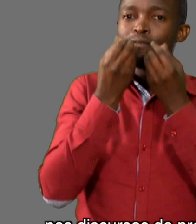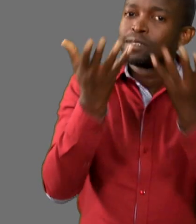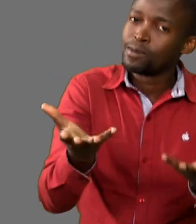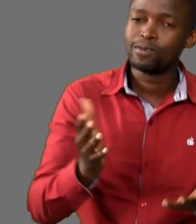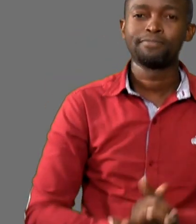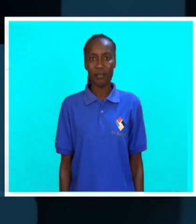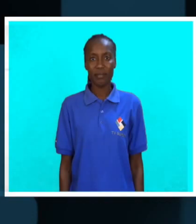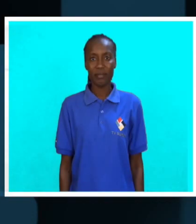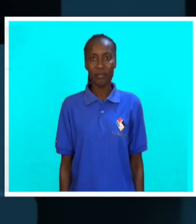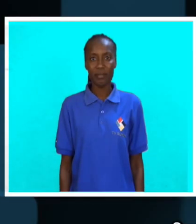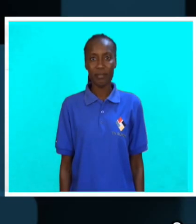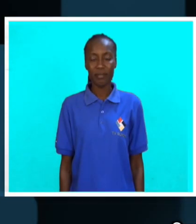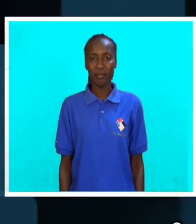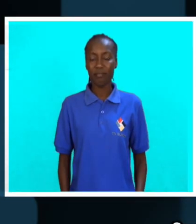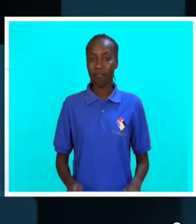República.